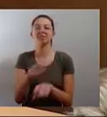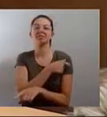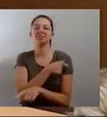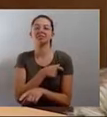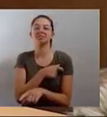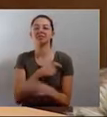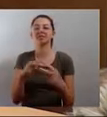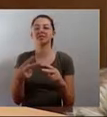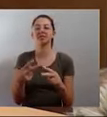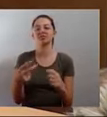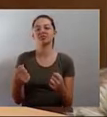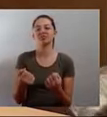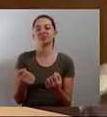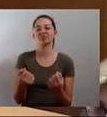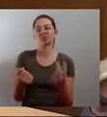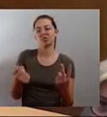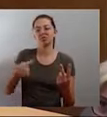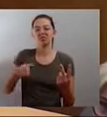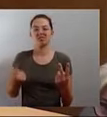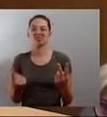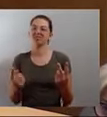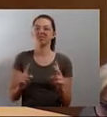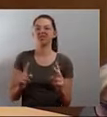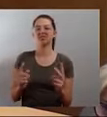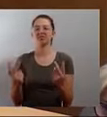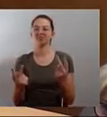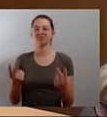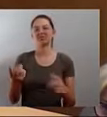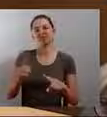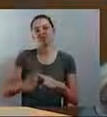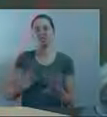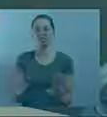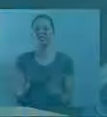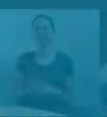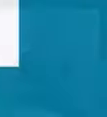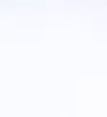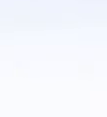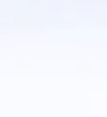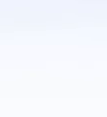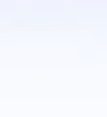empatados, pelo menos, em bocas suínas. Muito obrigado, Sr. Presidente.